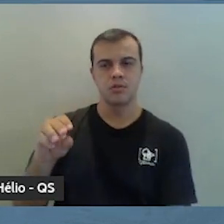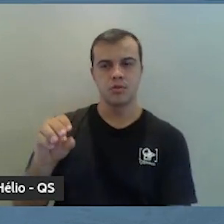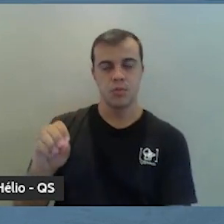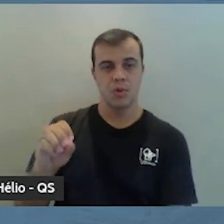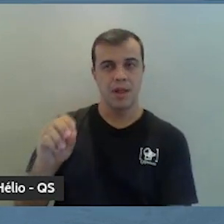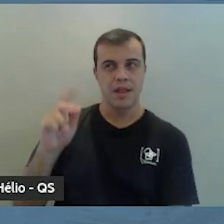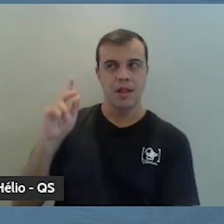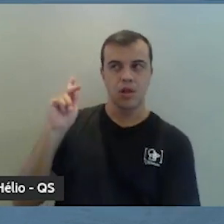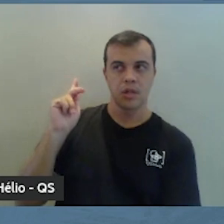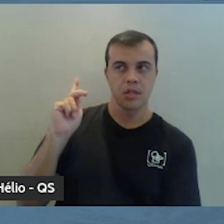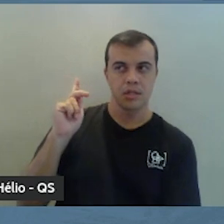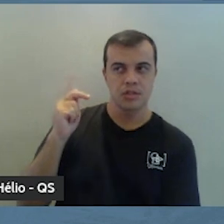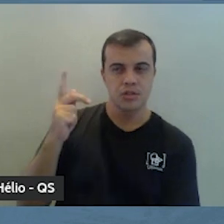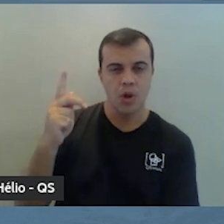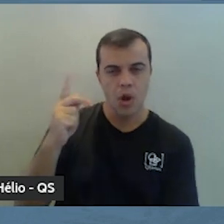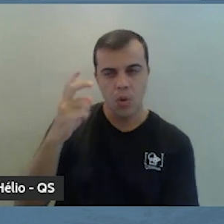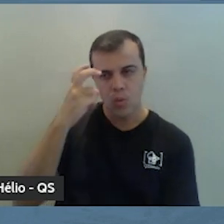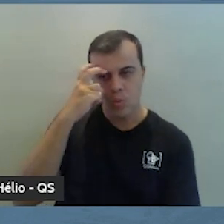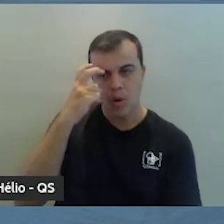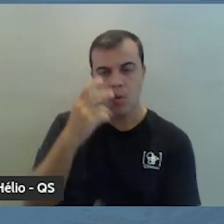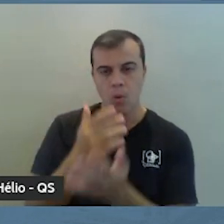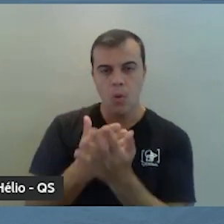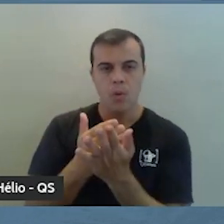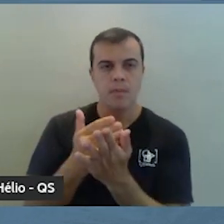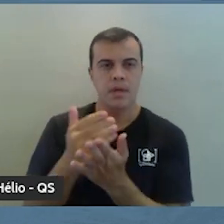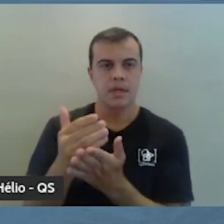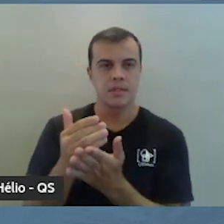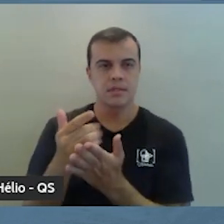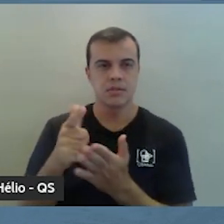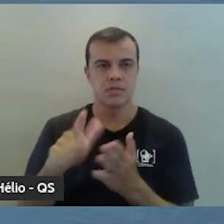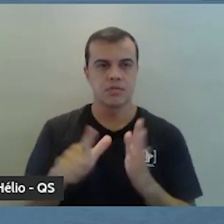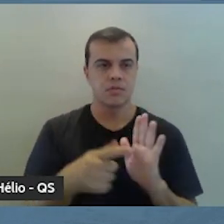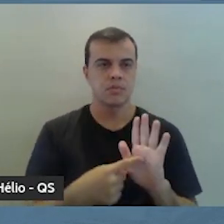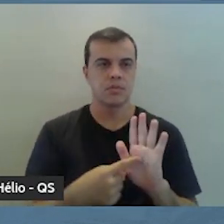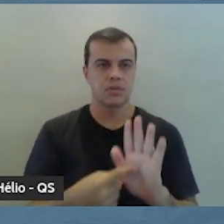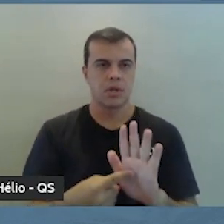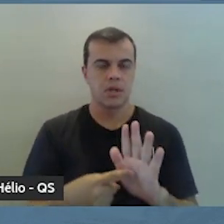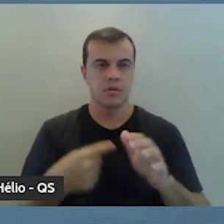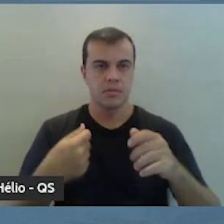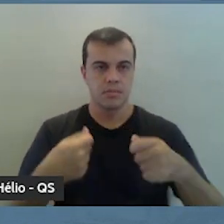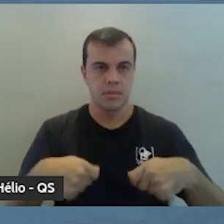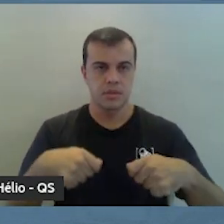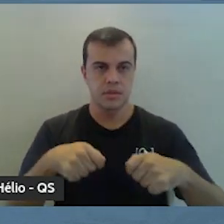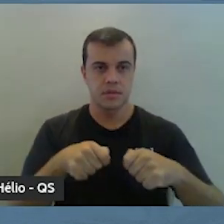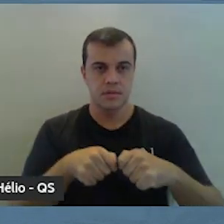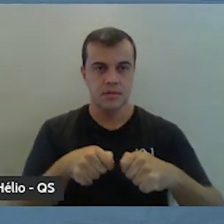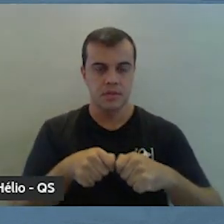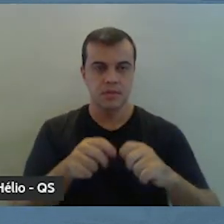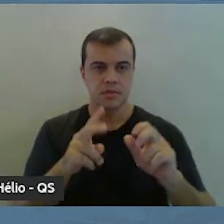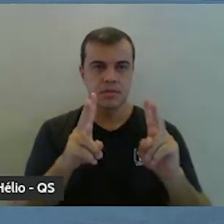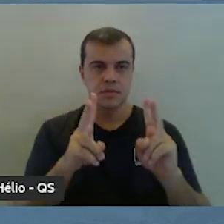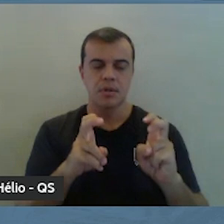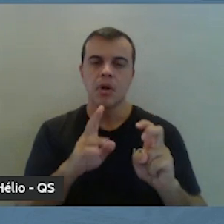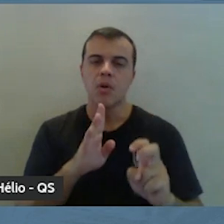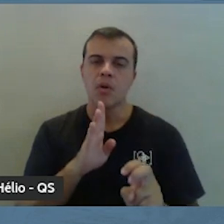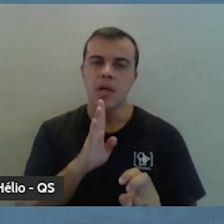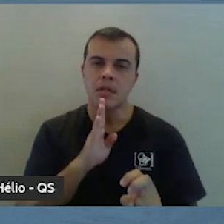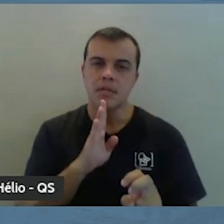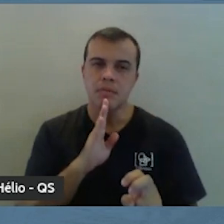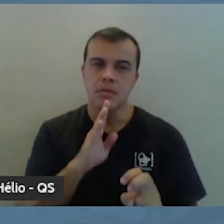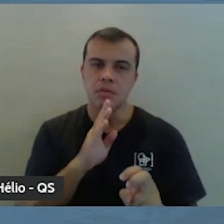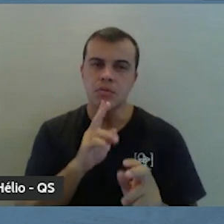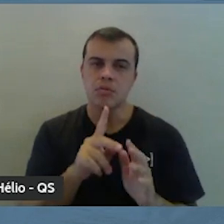culturais populares comecem a ser retratados, isso deve ser feito com o aval do conhecimento acadêmico